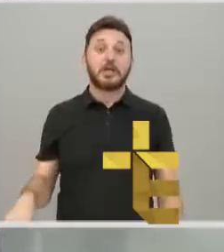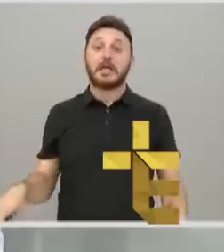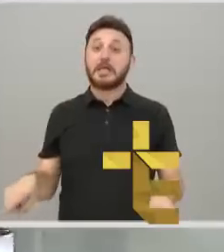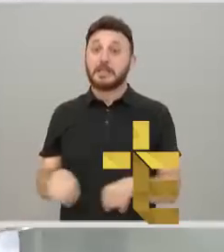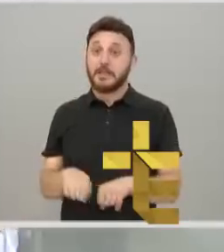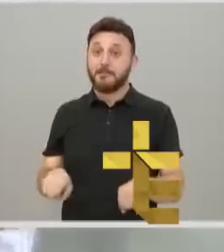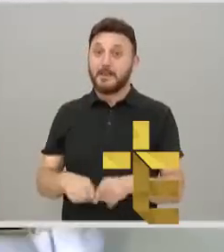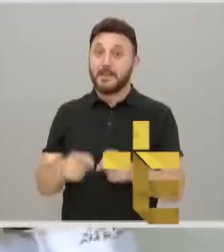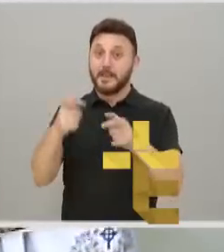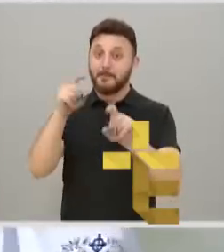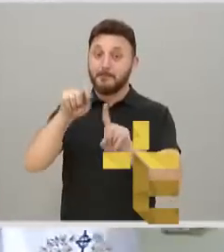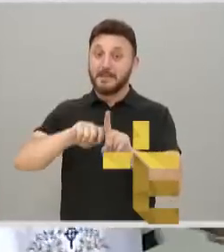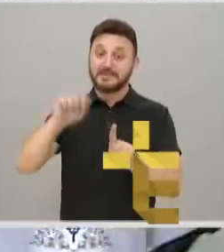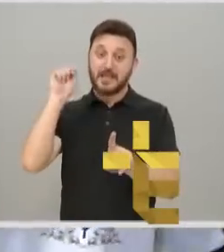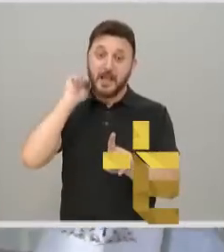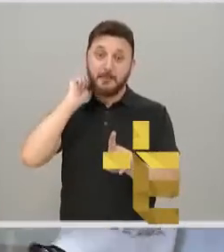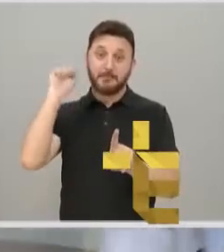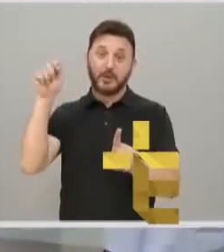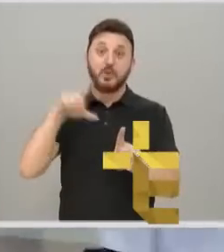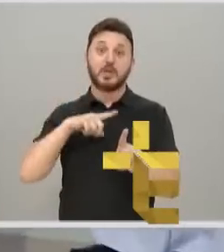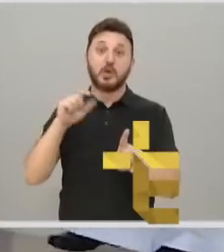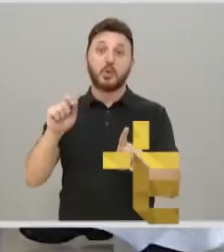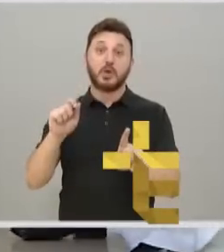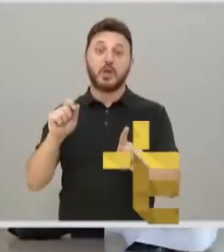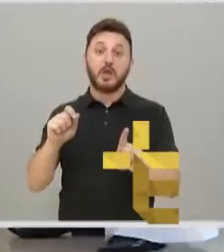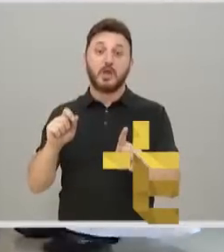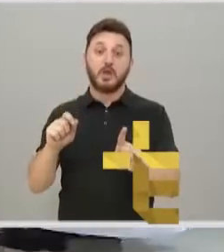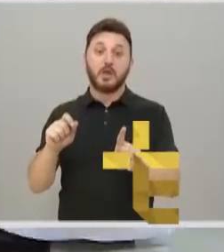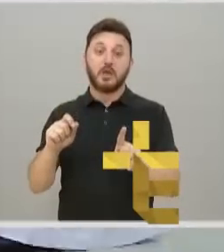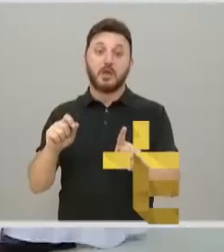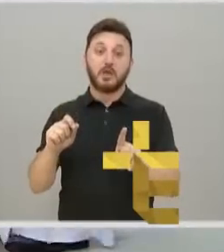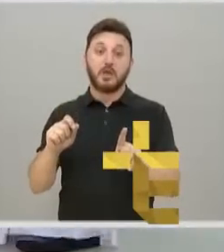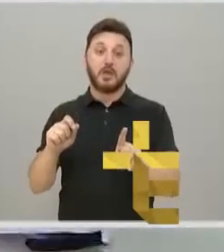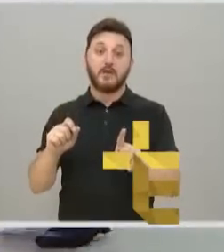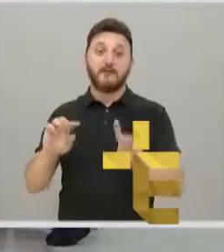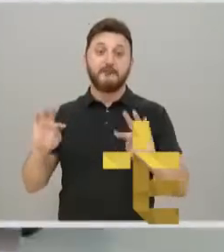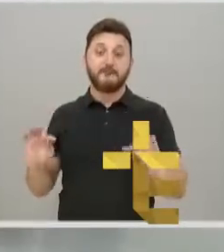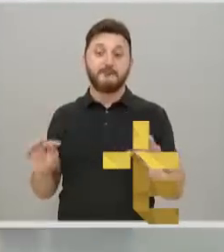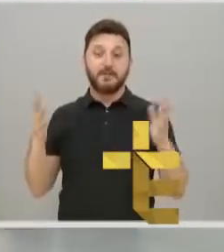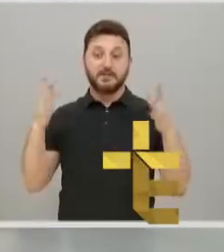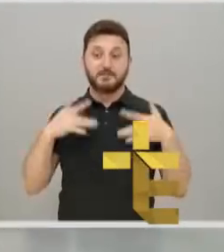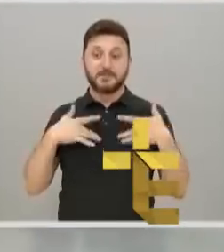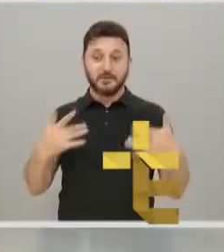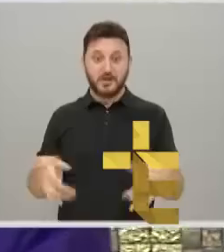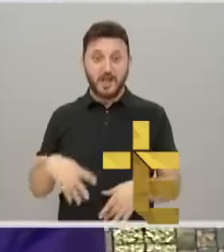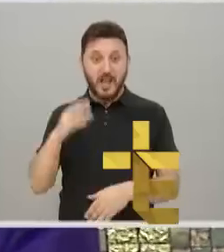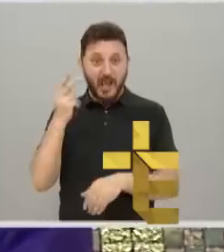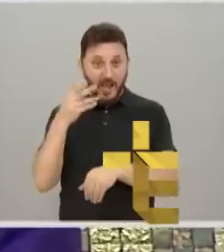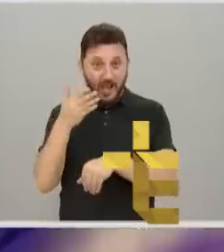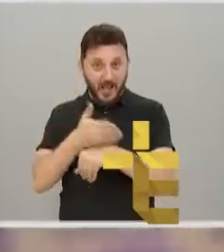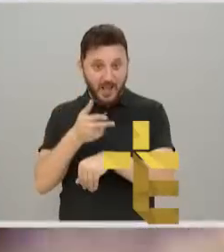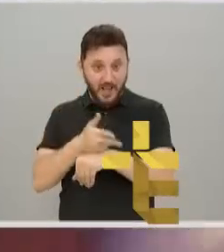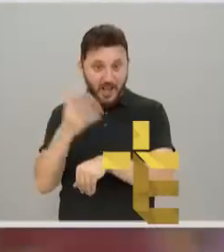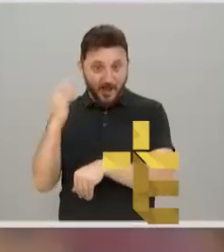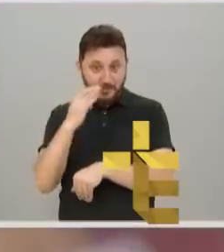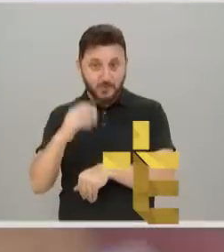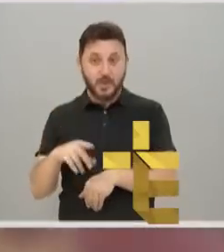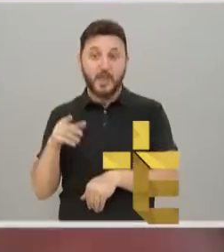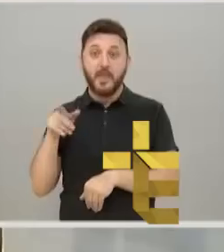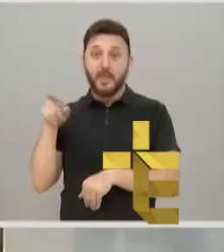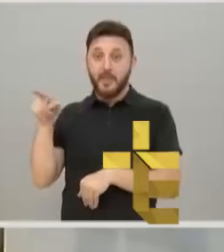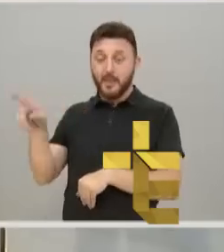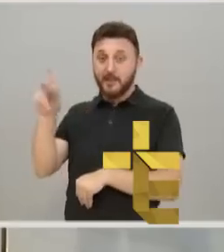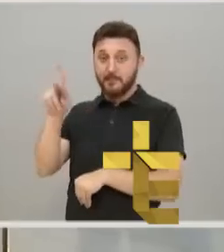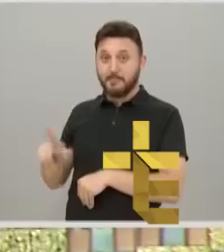Ah, padre, se você puder, vem aqui. Esse padre ali, dá um close rápido, que eles estão falando que está acabando o meu tempo. Ele foi